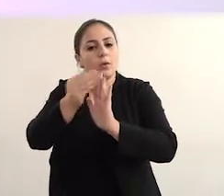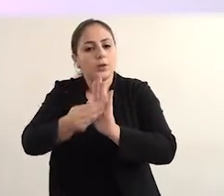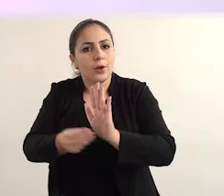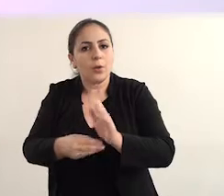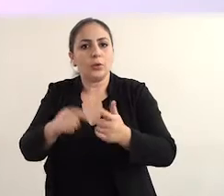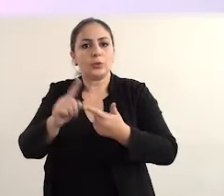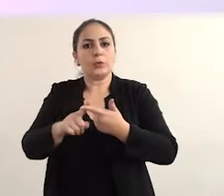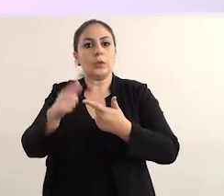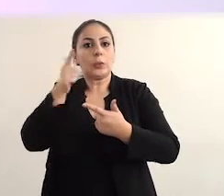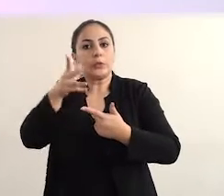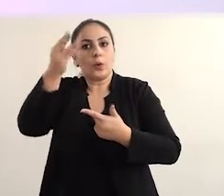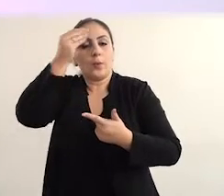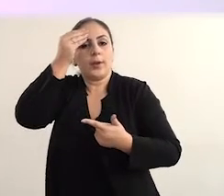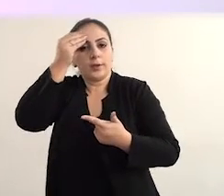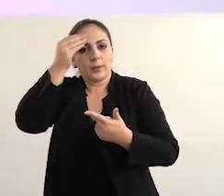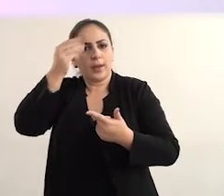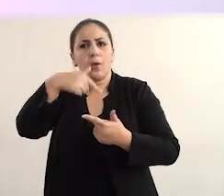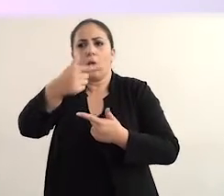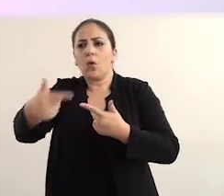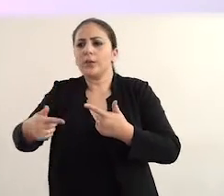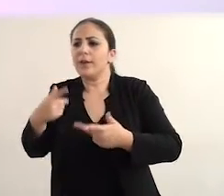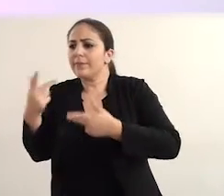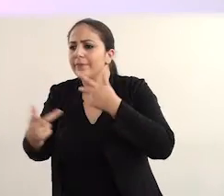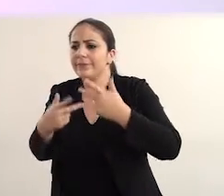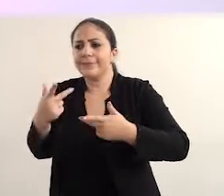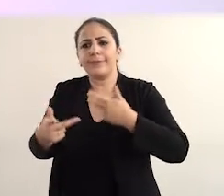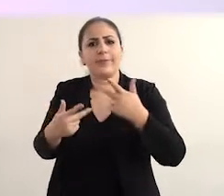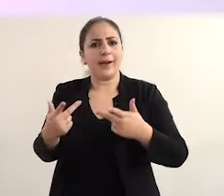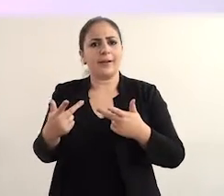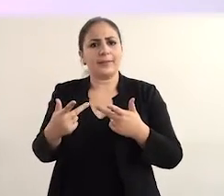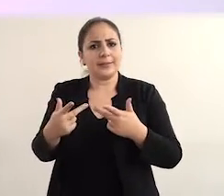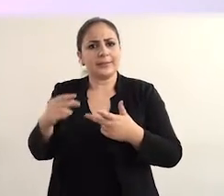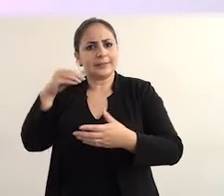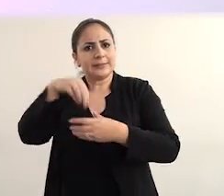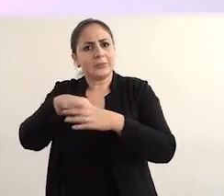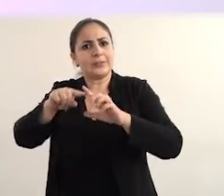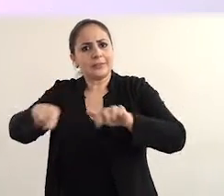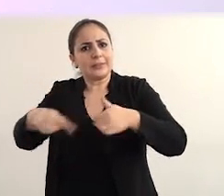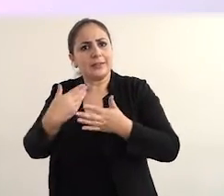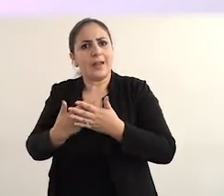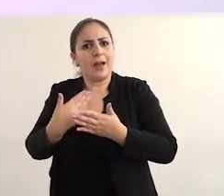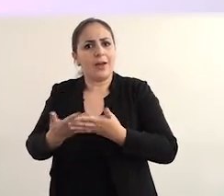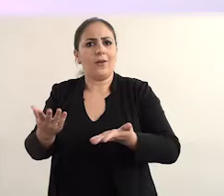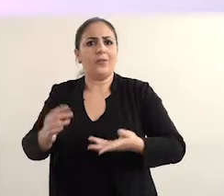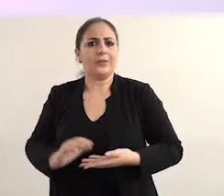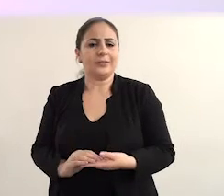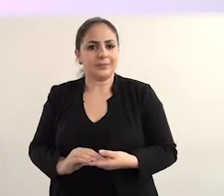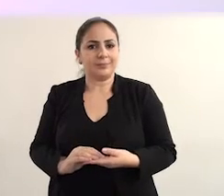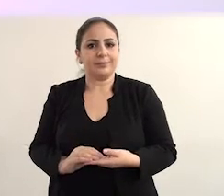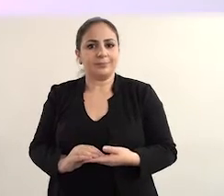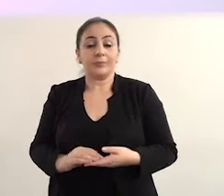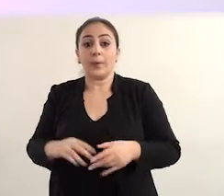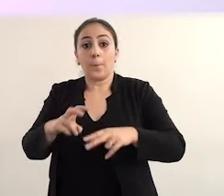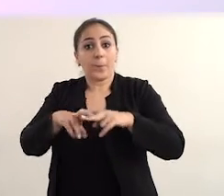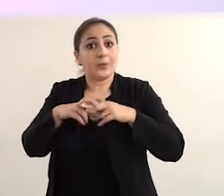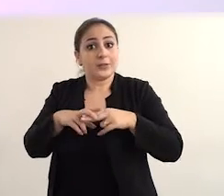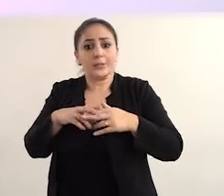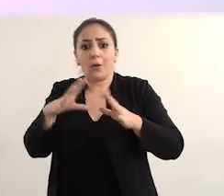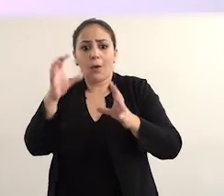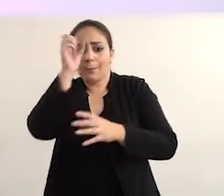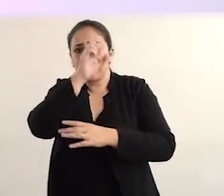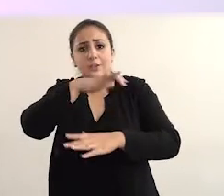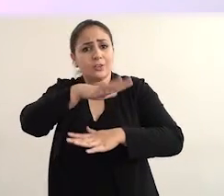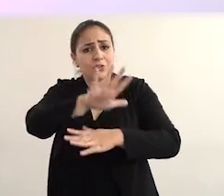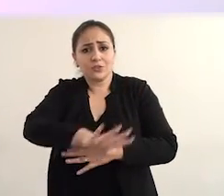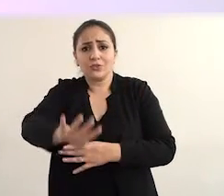conteúdo, compreendendo as demais falas que está sendo colocado ali no contexto, e enfim, o